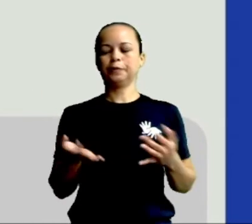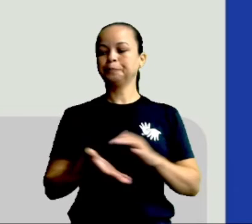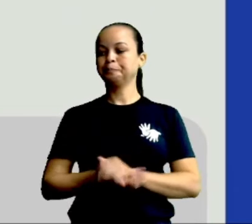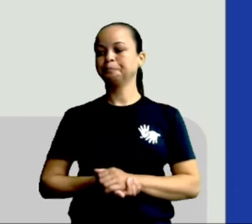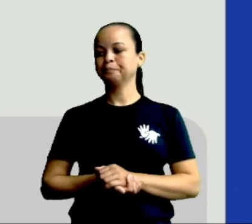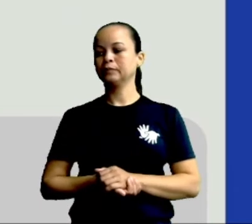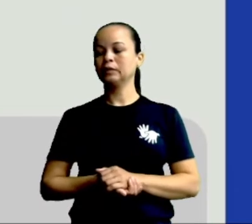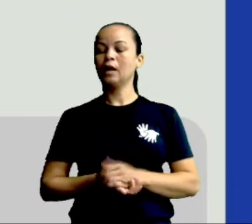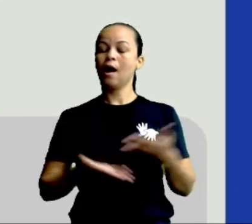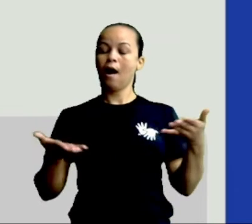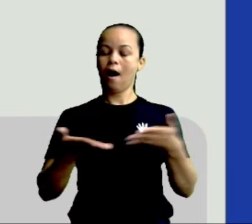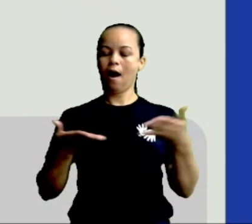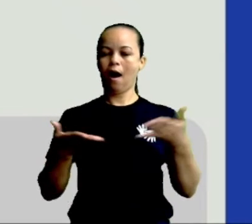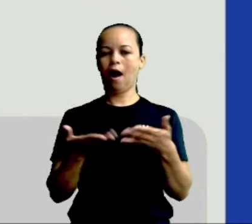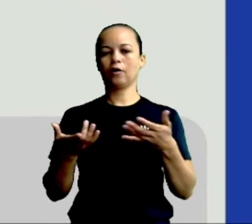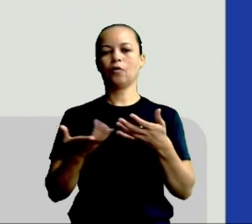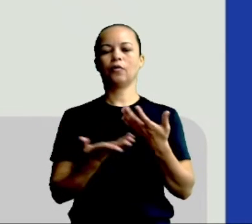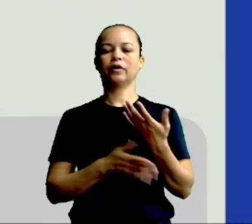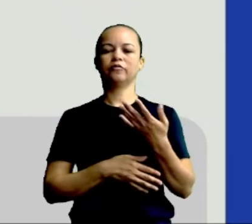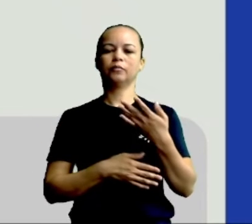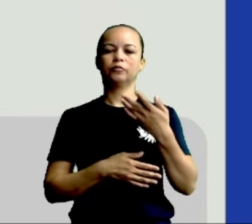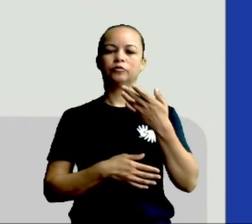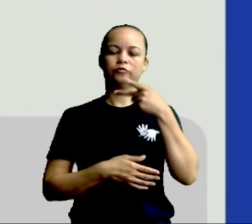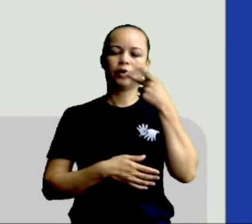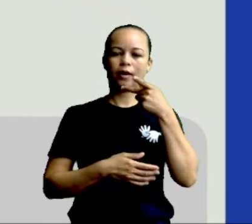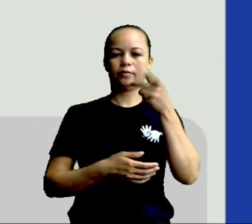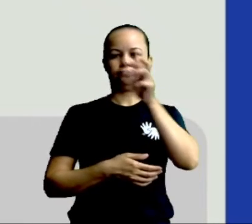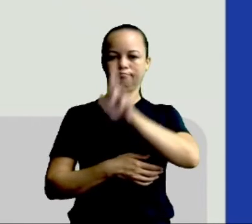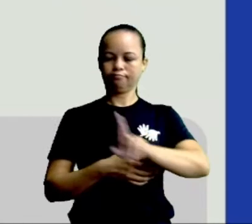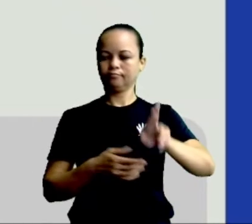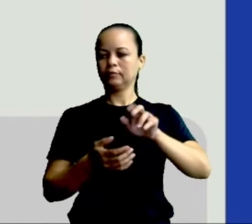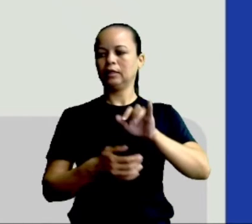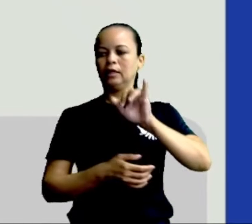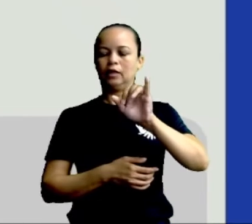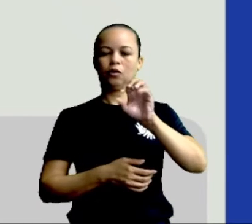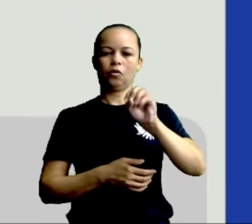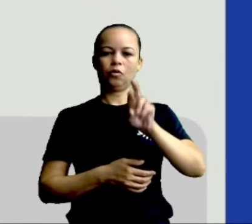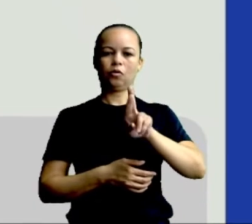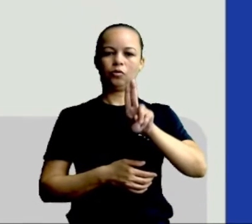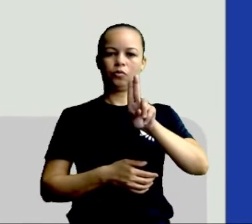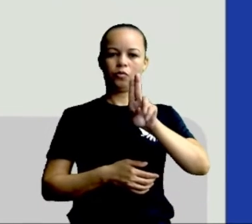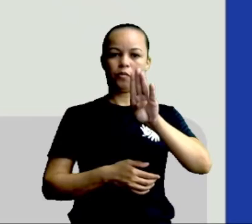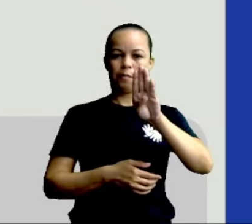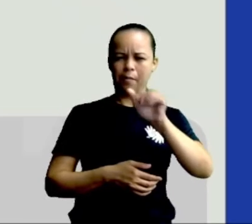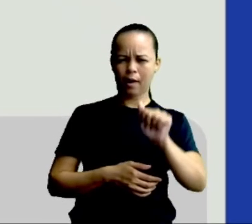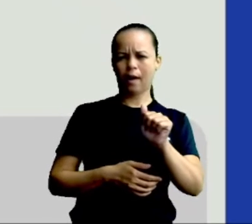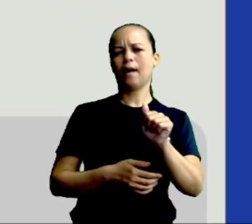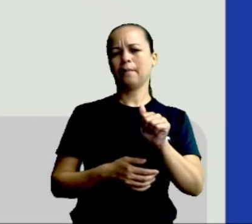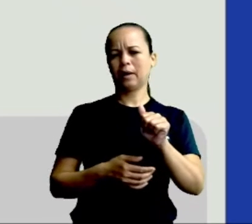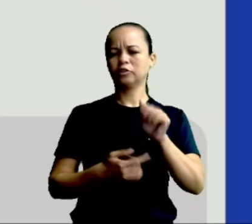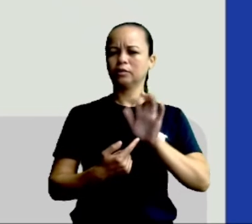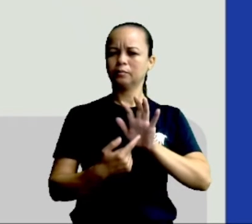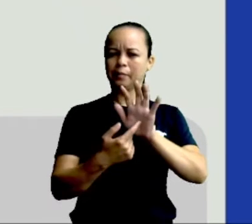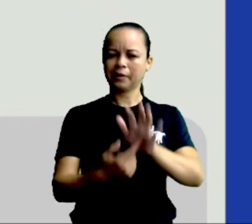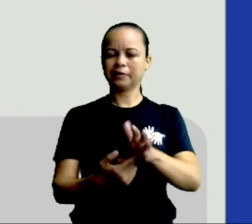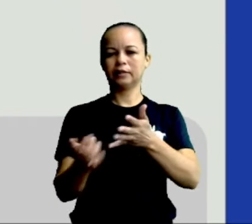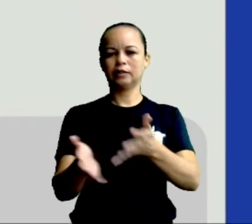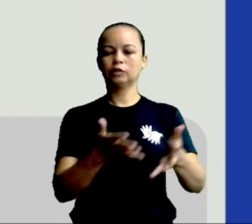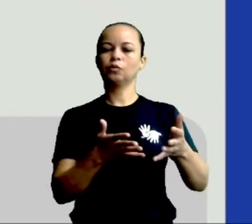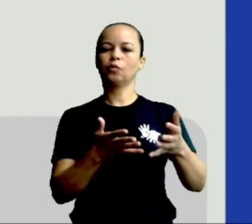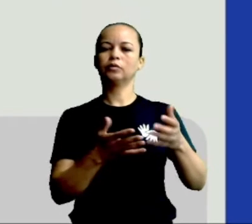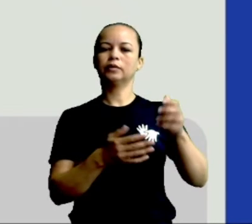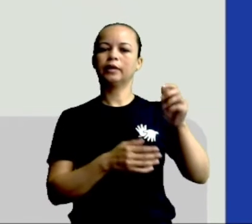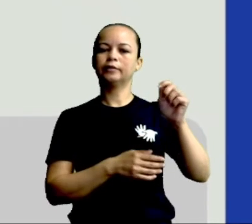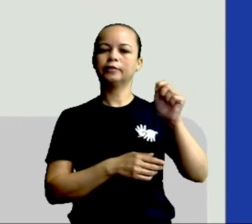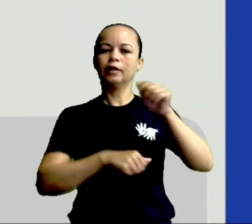E agora a gente vai falar da religião Yorubá, na África, bastante presente no continente